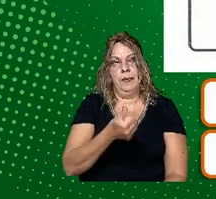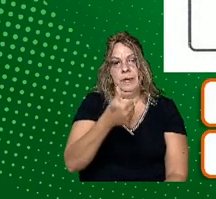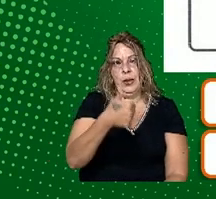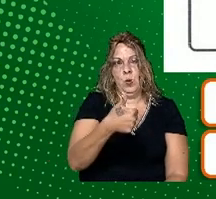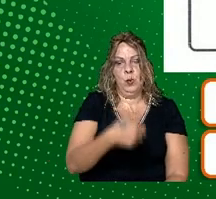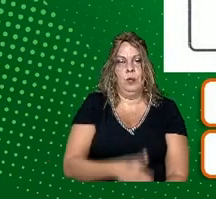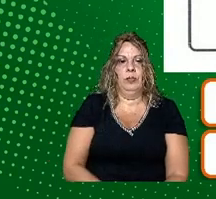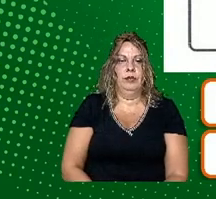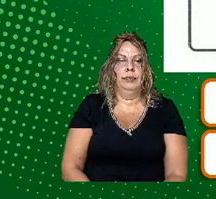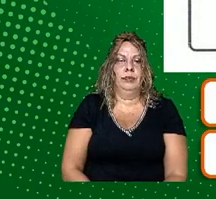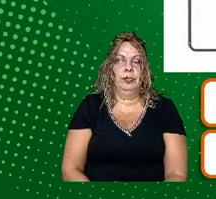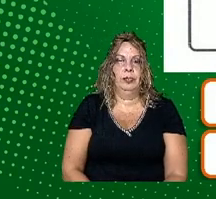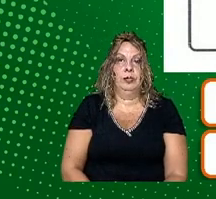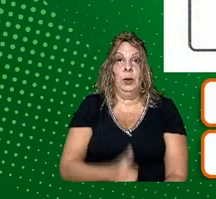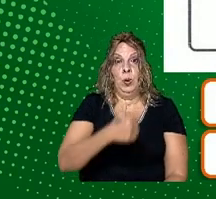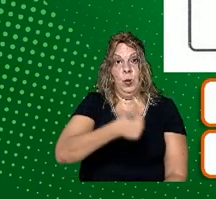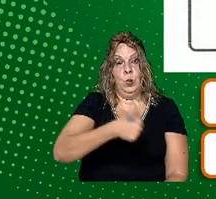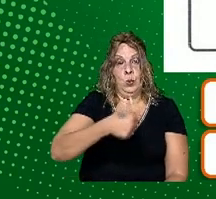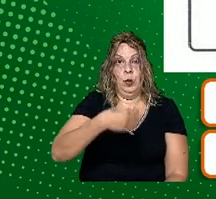114461,